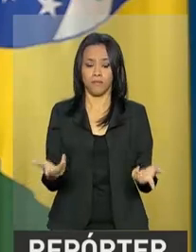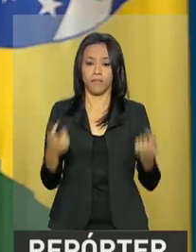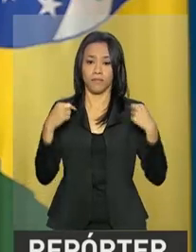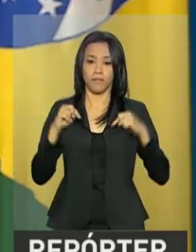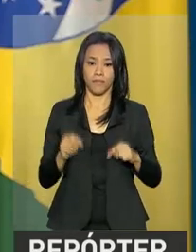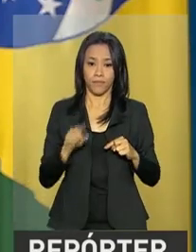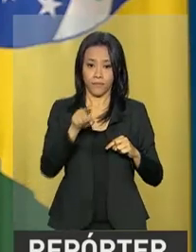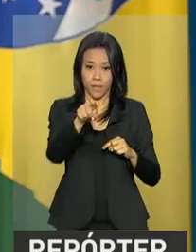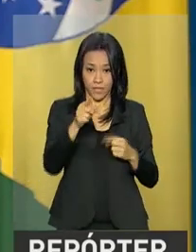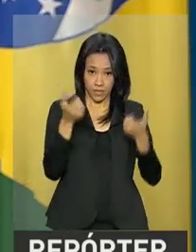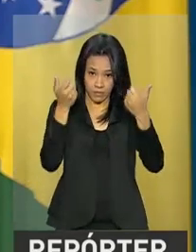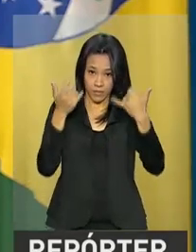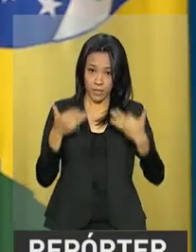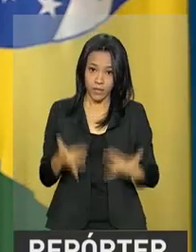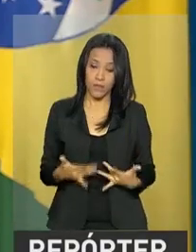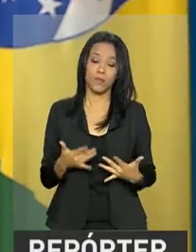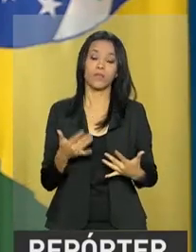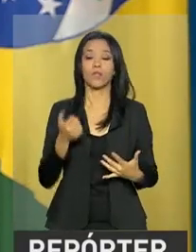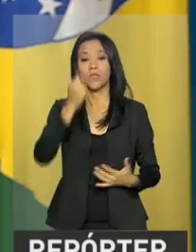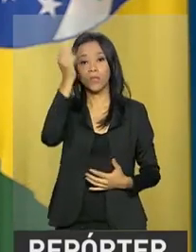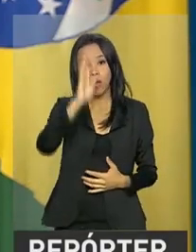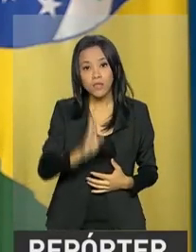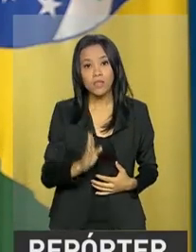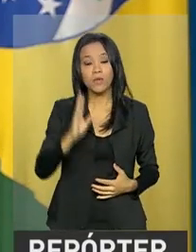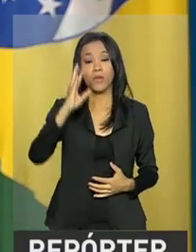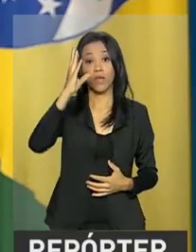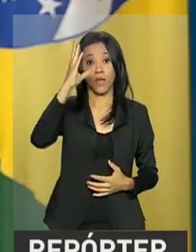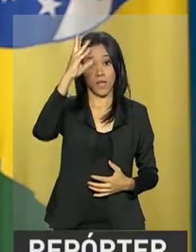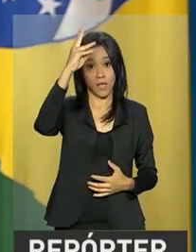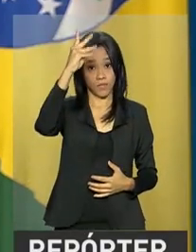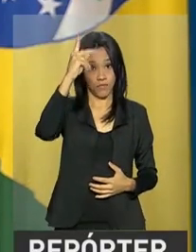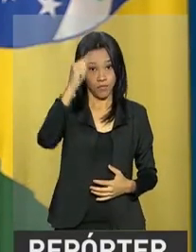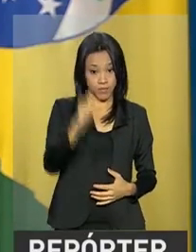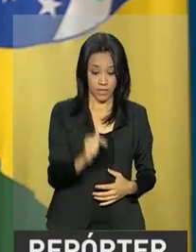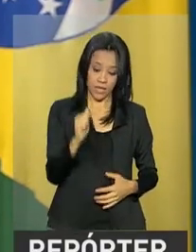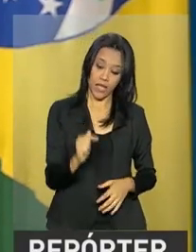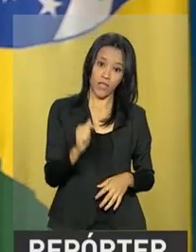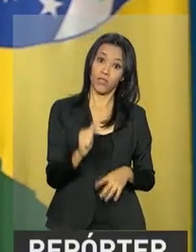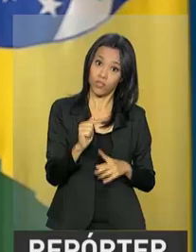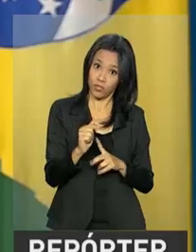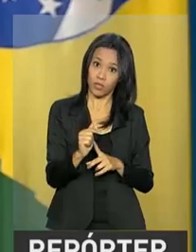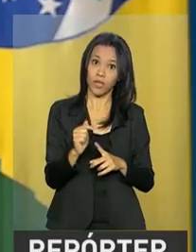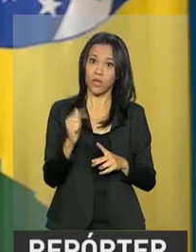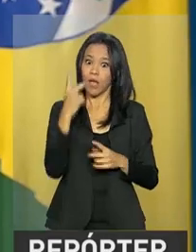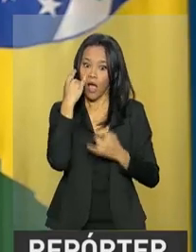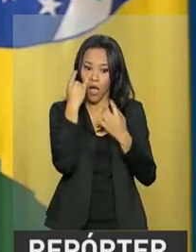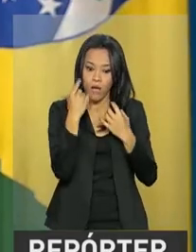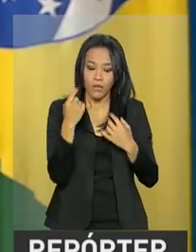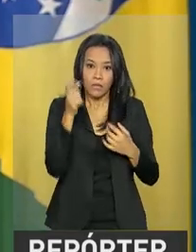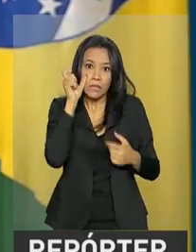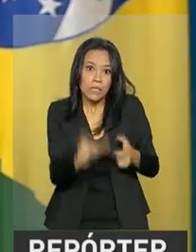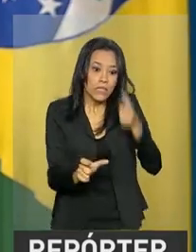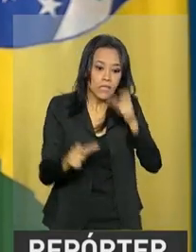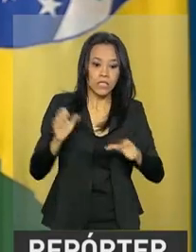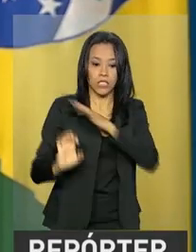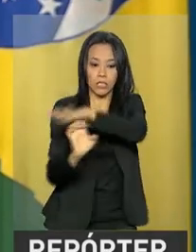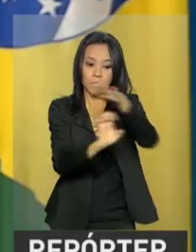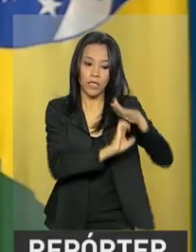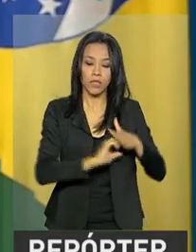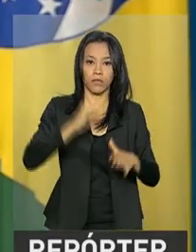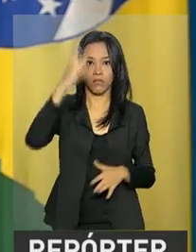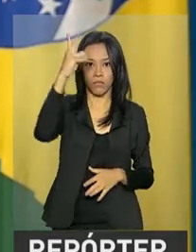o brasil subiu da sétima posição como preferência de investidores estrangeiros para a quarta